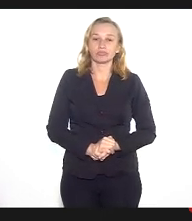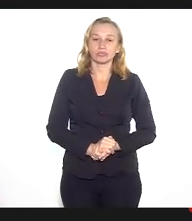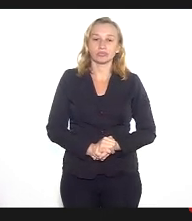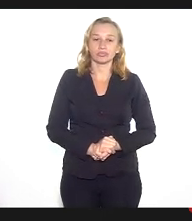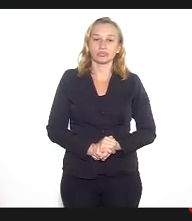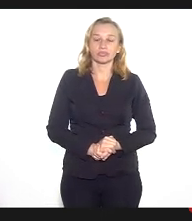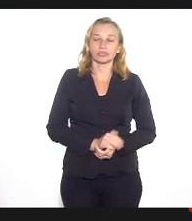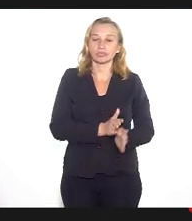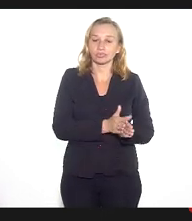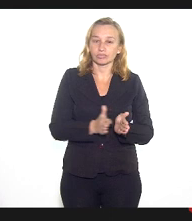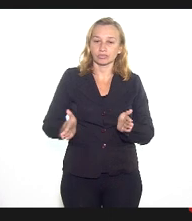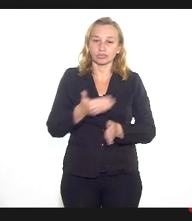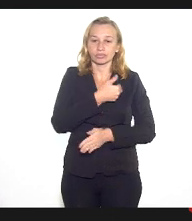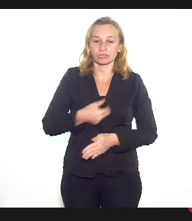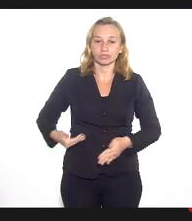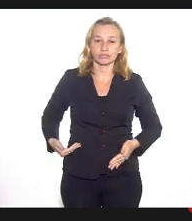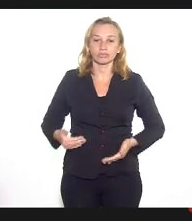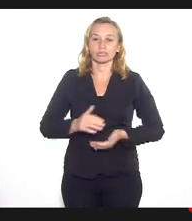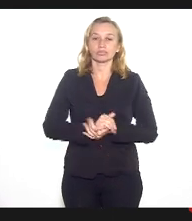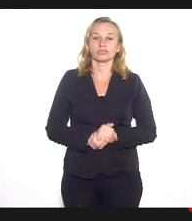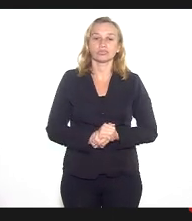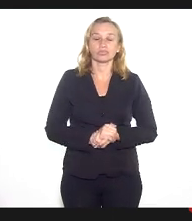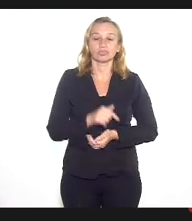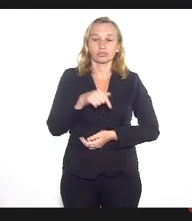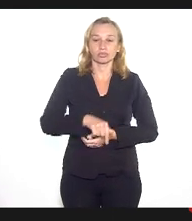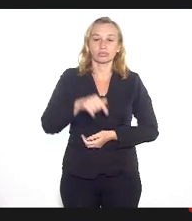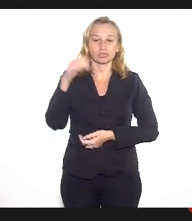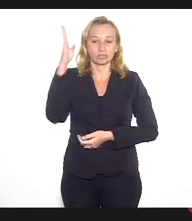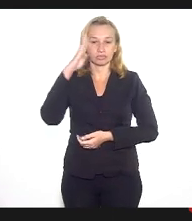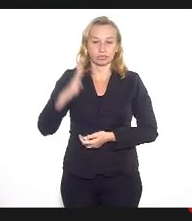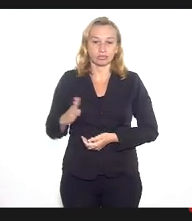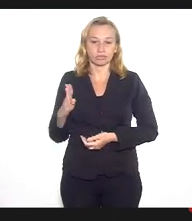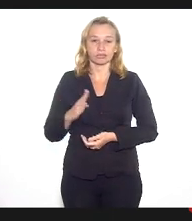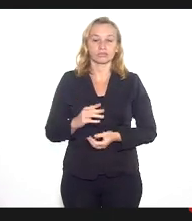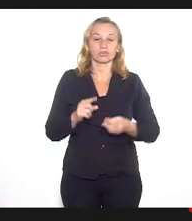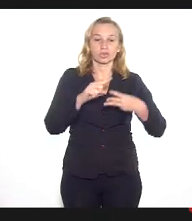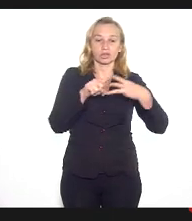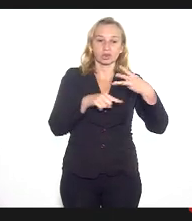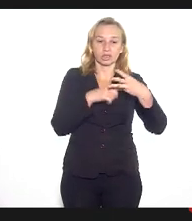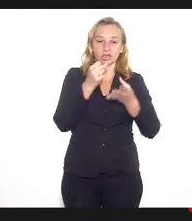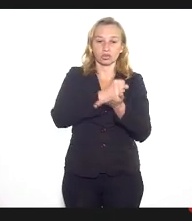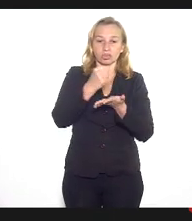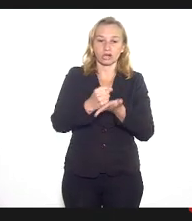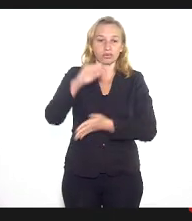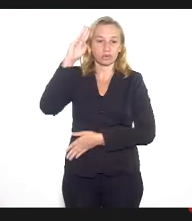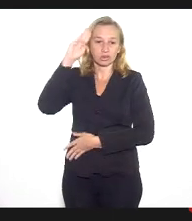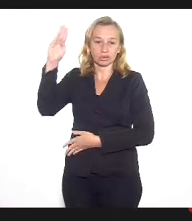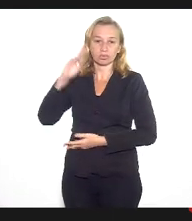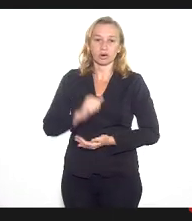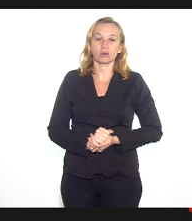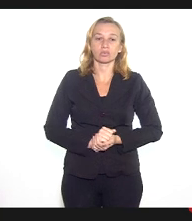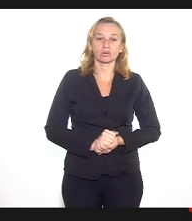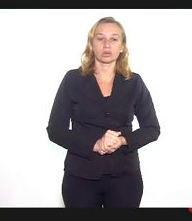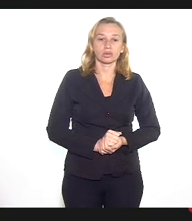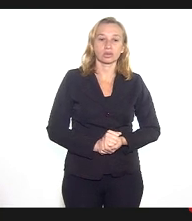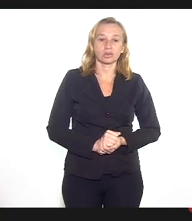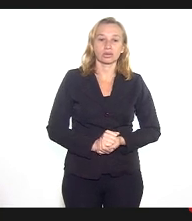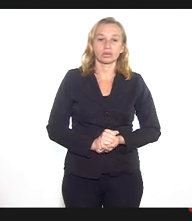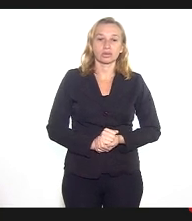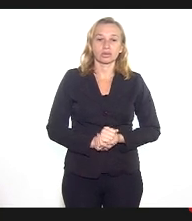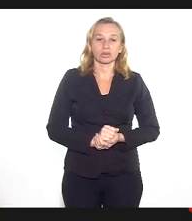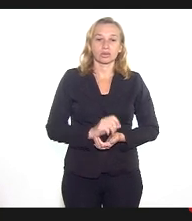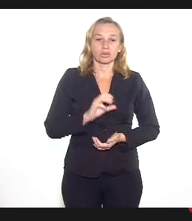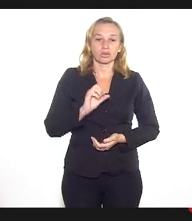O processo de governança dos ativos aqui no Brasil, ele está definido por três contratos principais. Um, o contrato de concessão